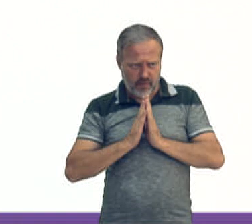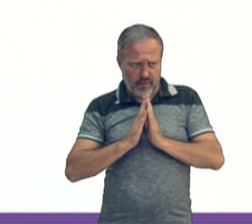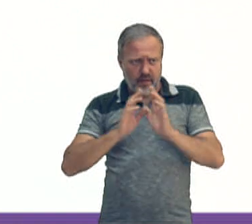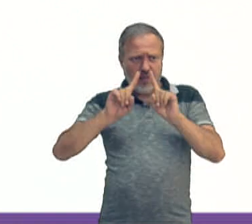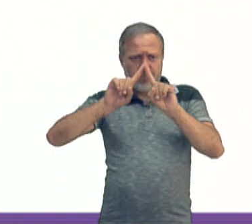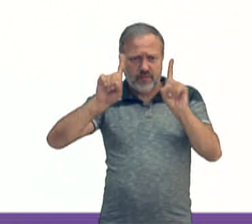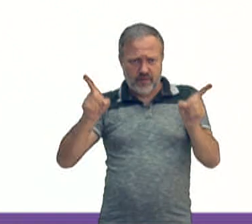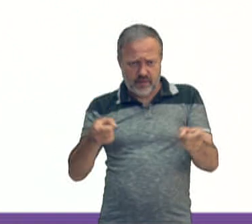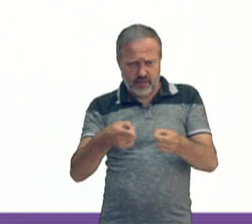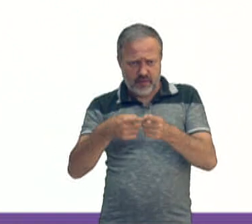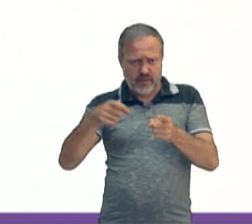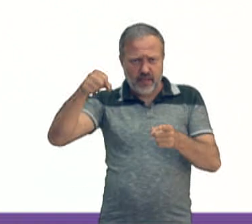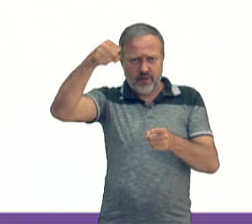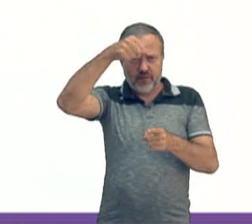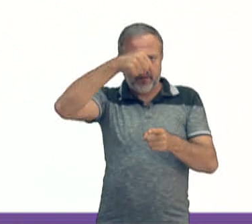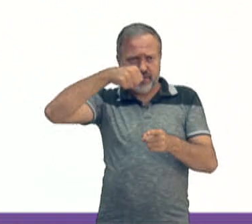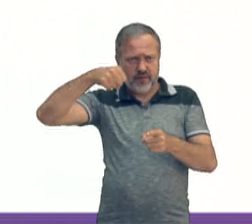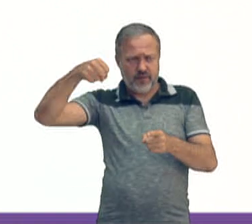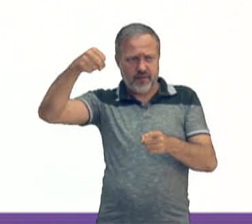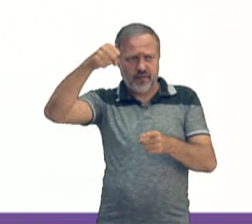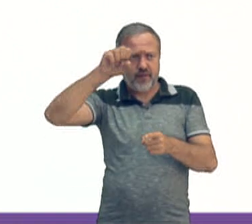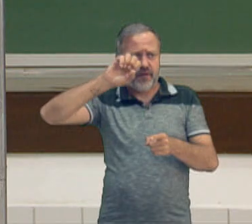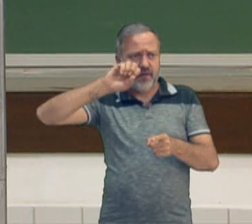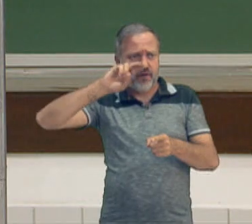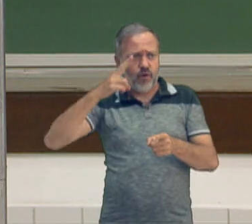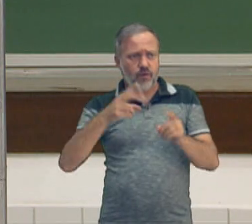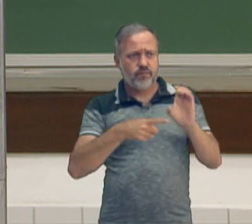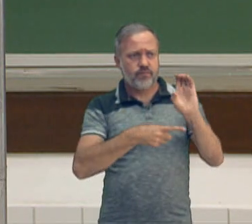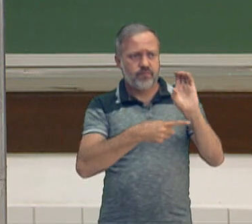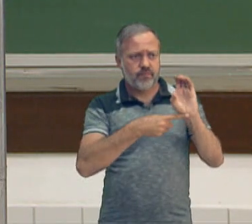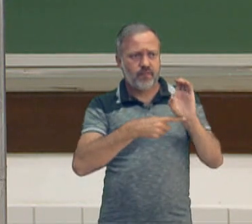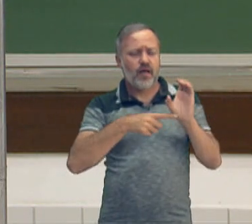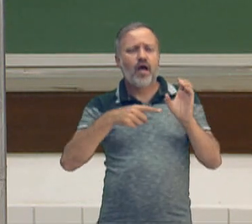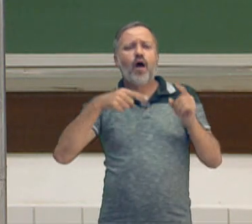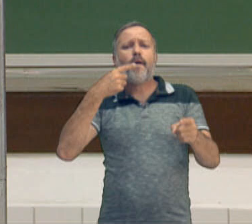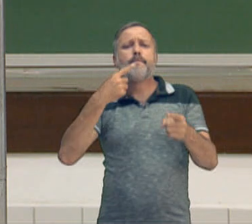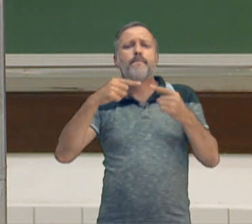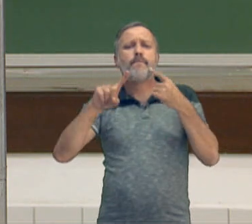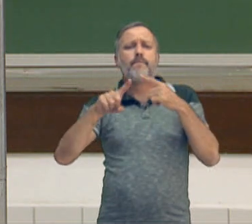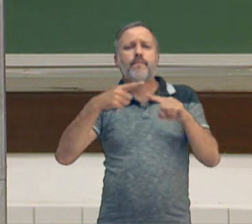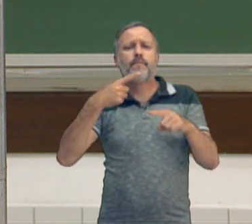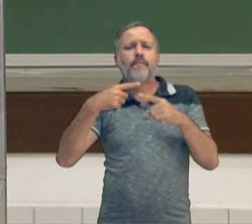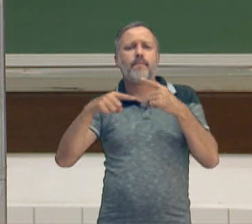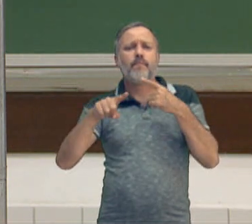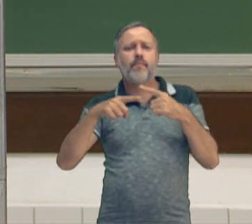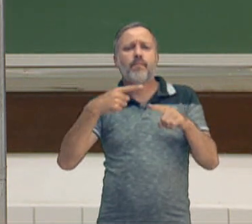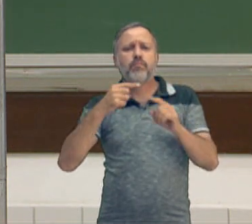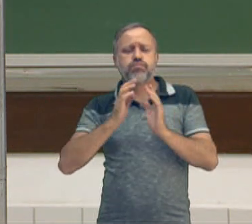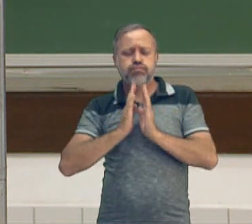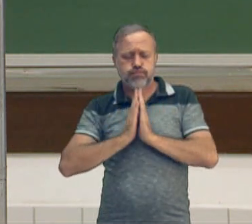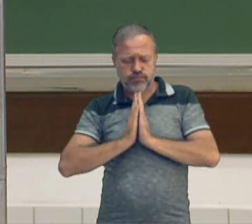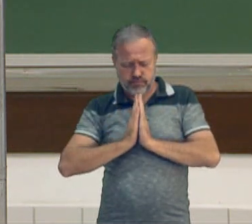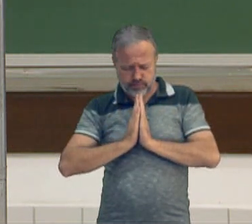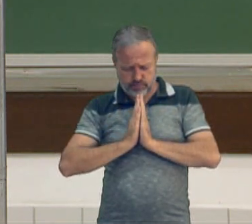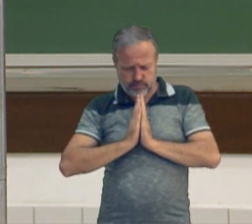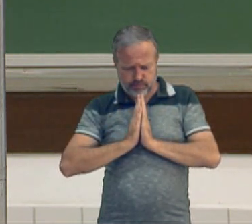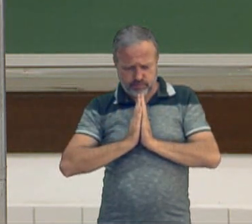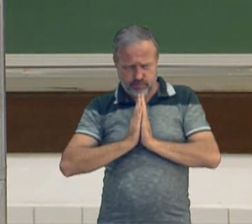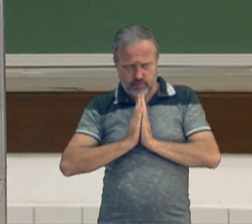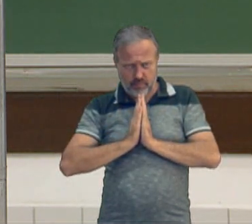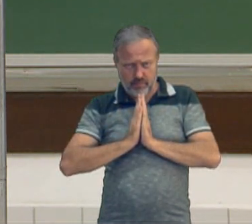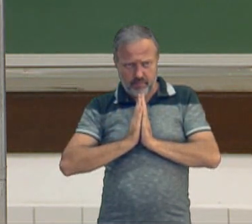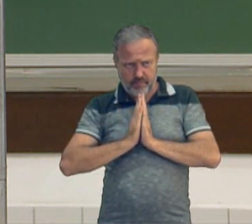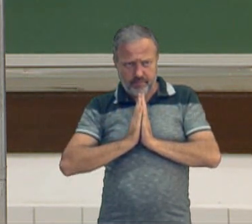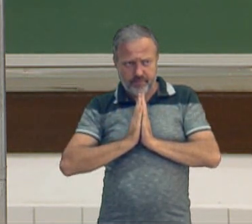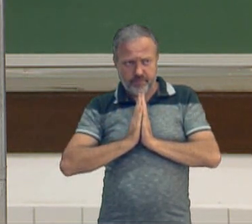círculo sagrado; C, música sagrada. O que será que significa em sânscrito? Sânscrita ou sânscrito, tem